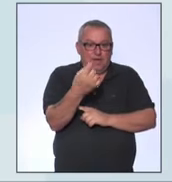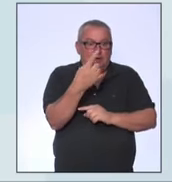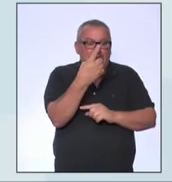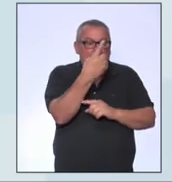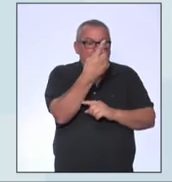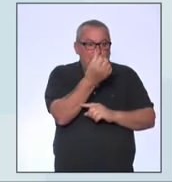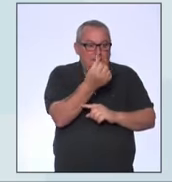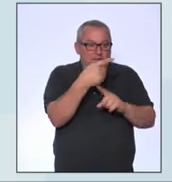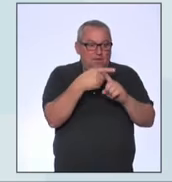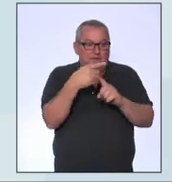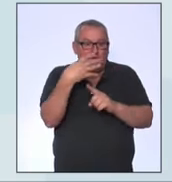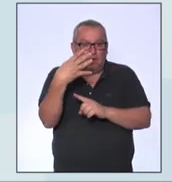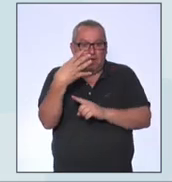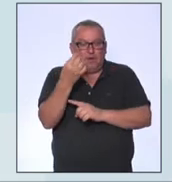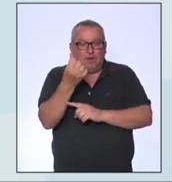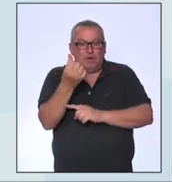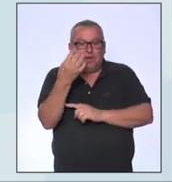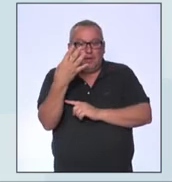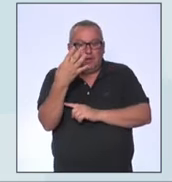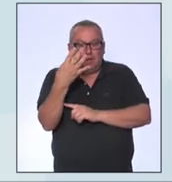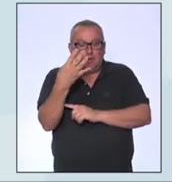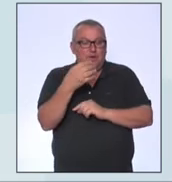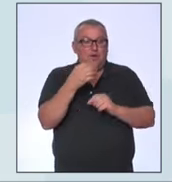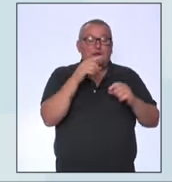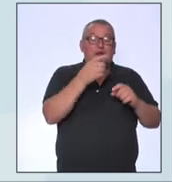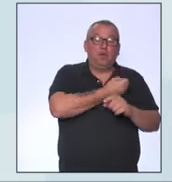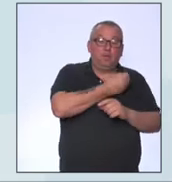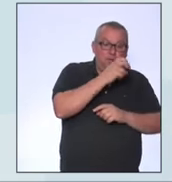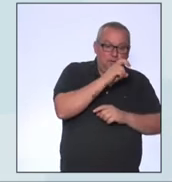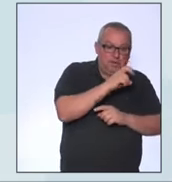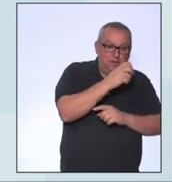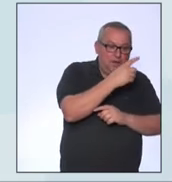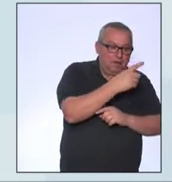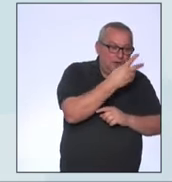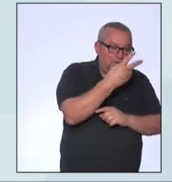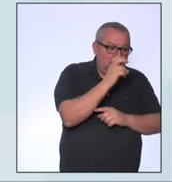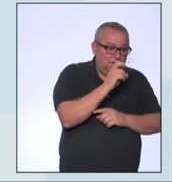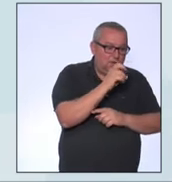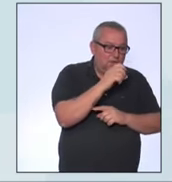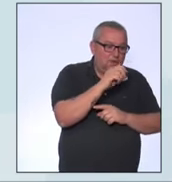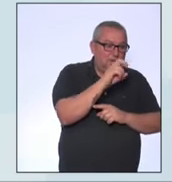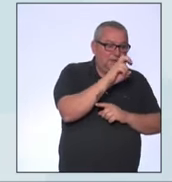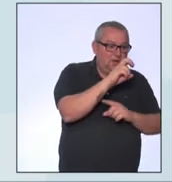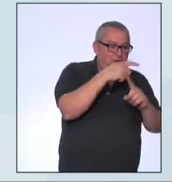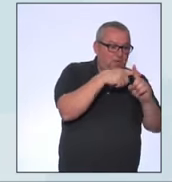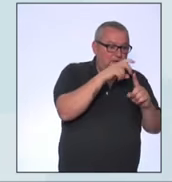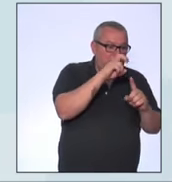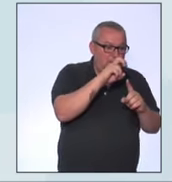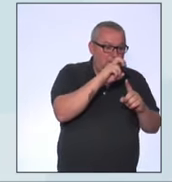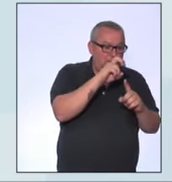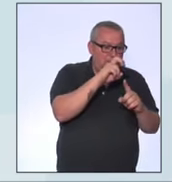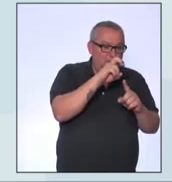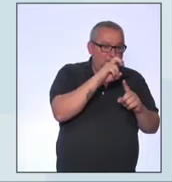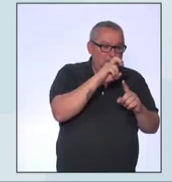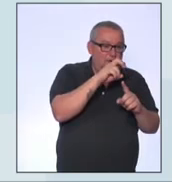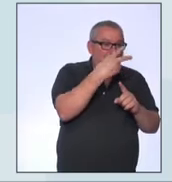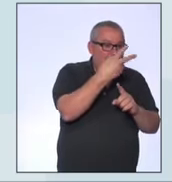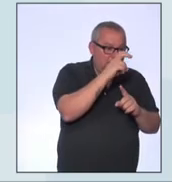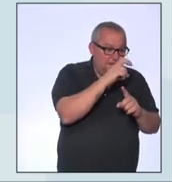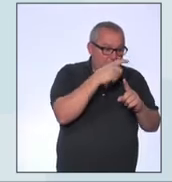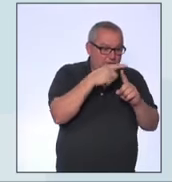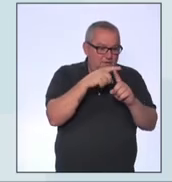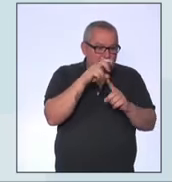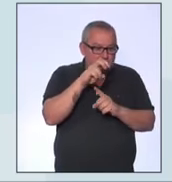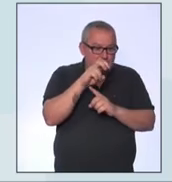4, 64. E a figura 5 é 125. Por quê? Ficaria 5 vezes 5, 25. 25